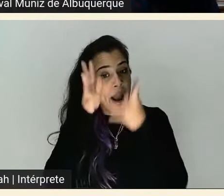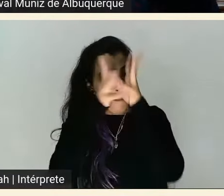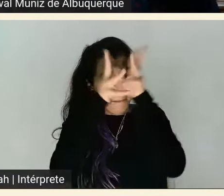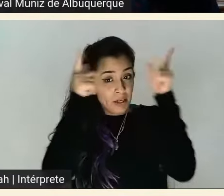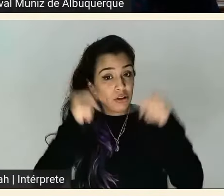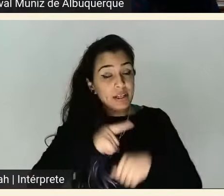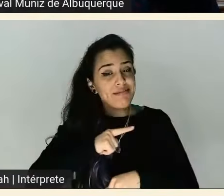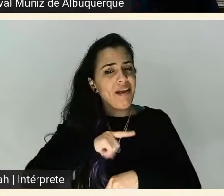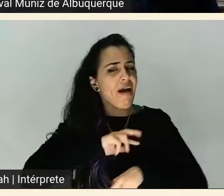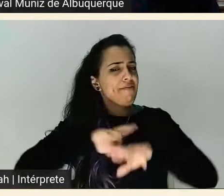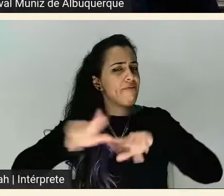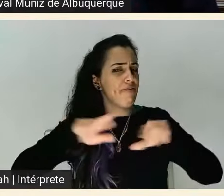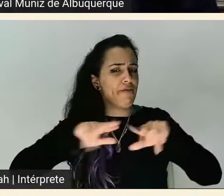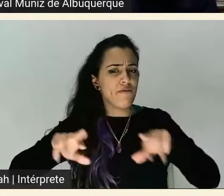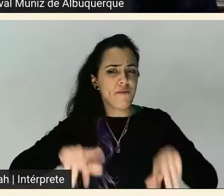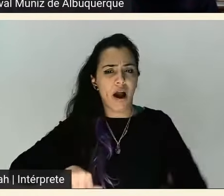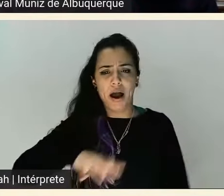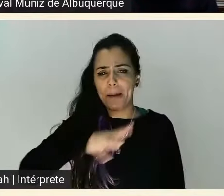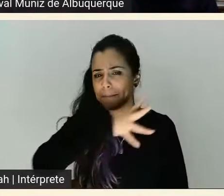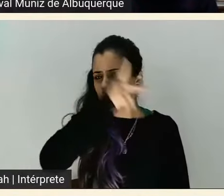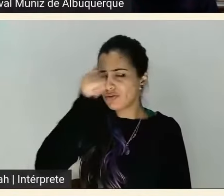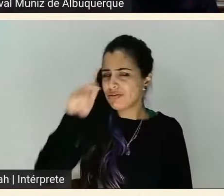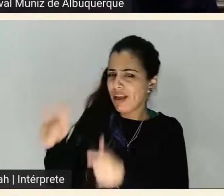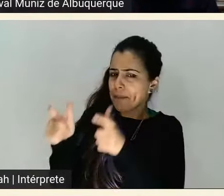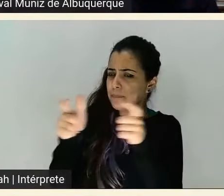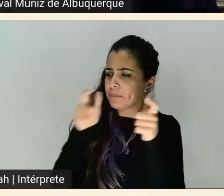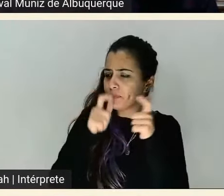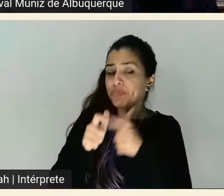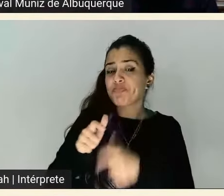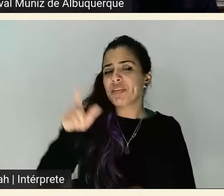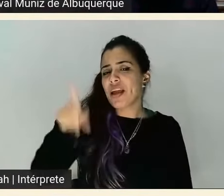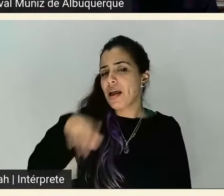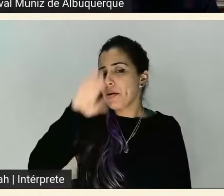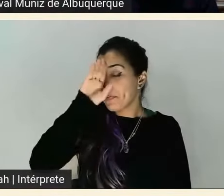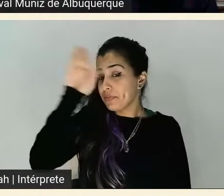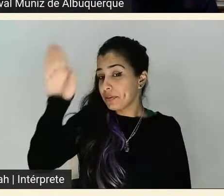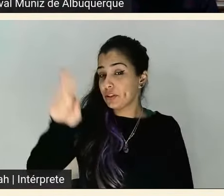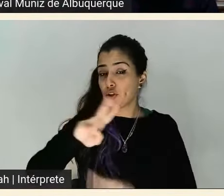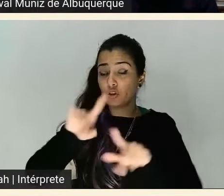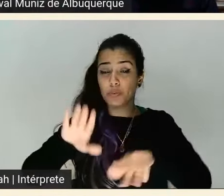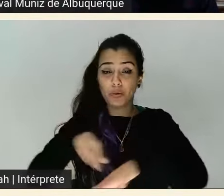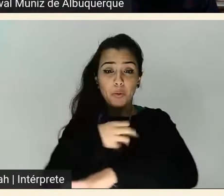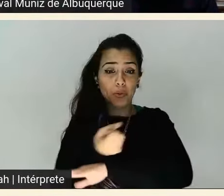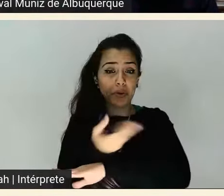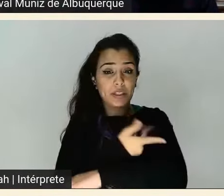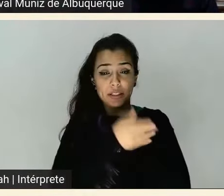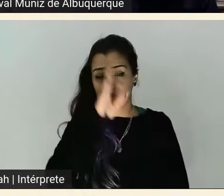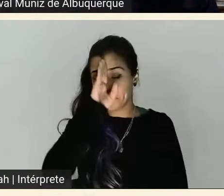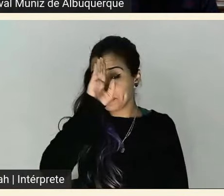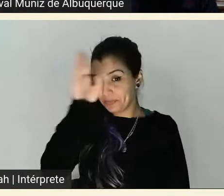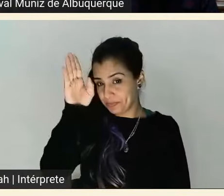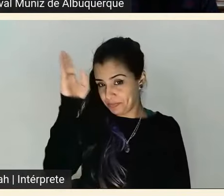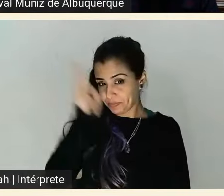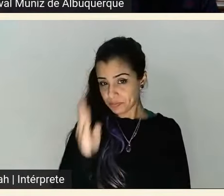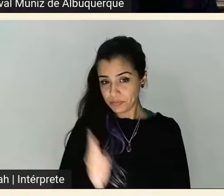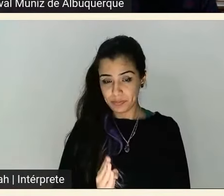Amazônias. Existe uma Amazônia que é central no modernismo brasileiro, não como um